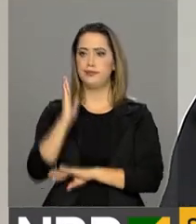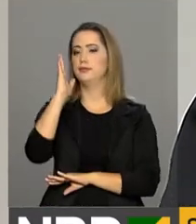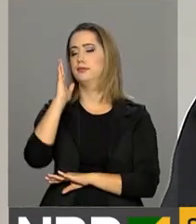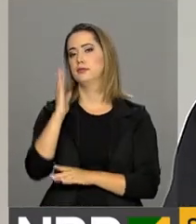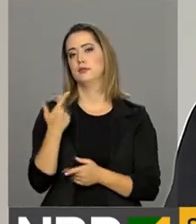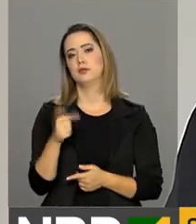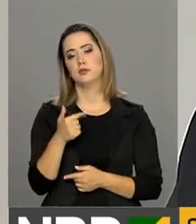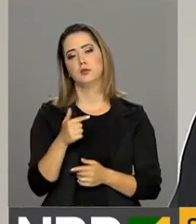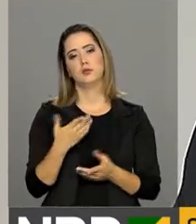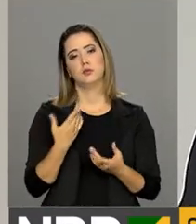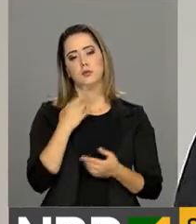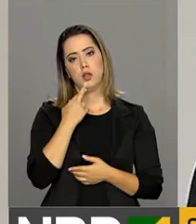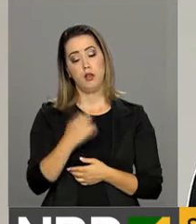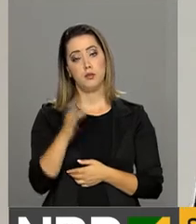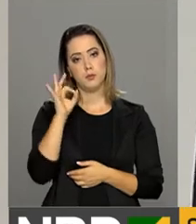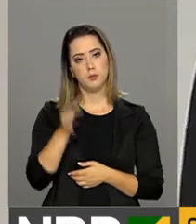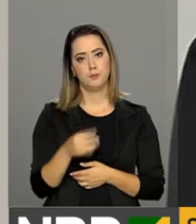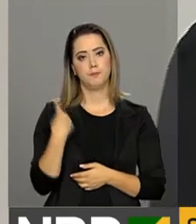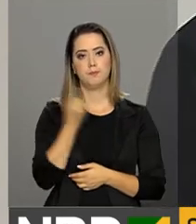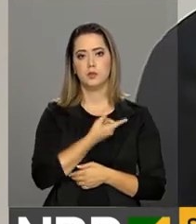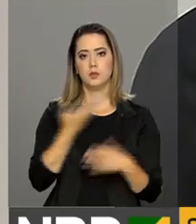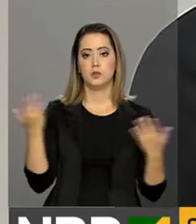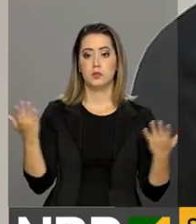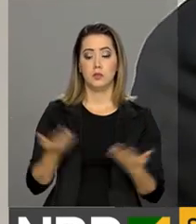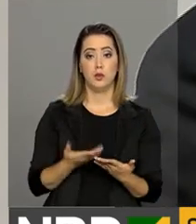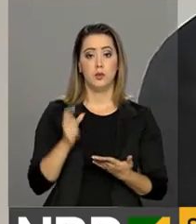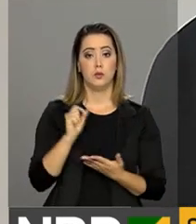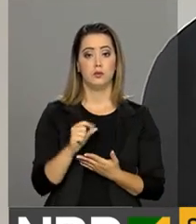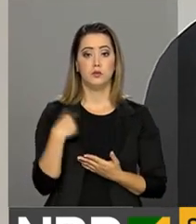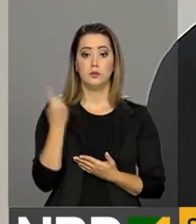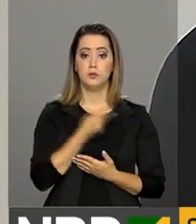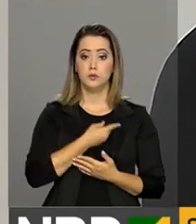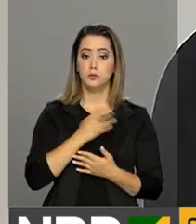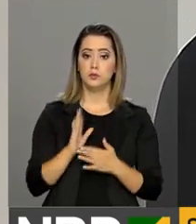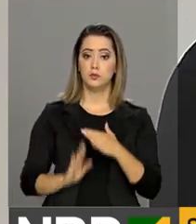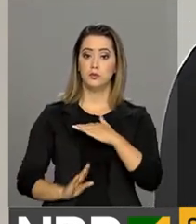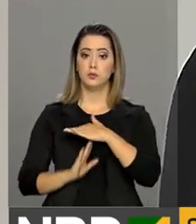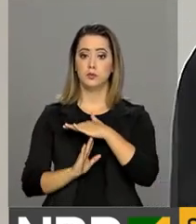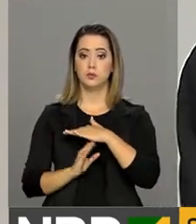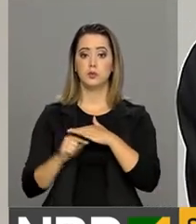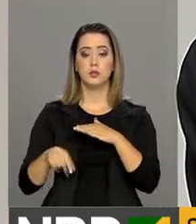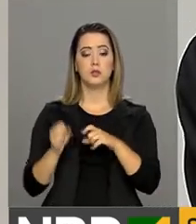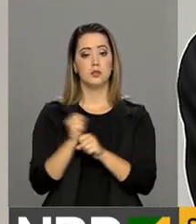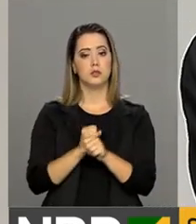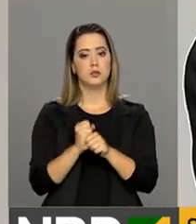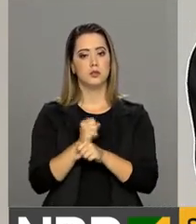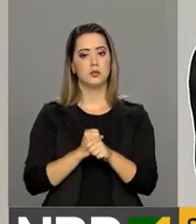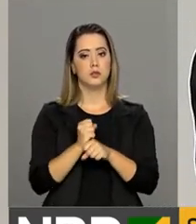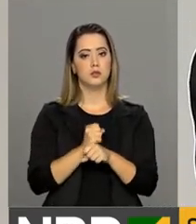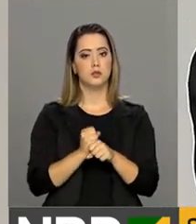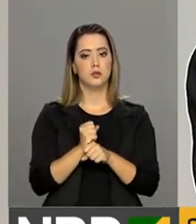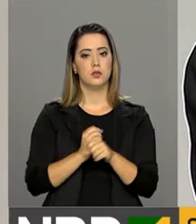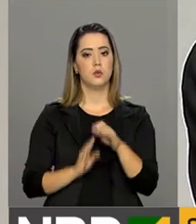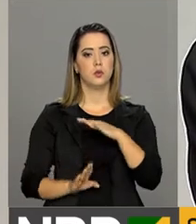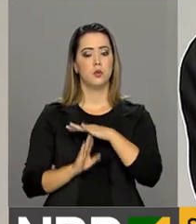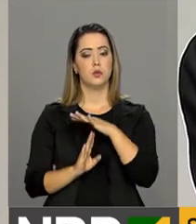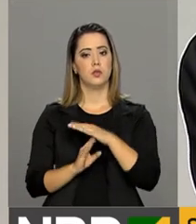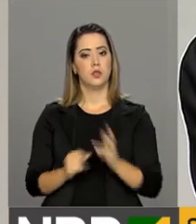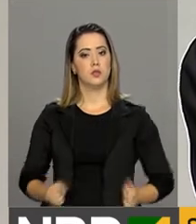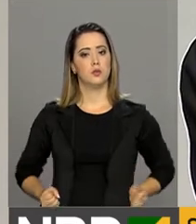solução e nós agora em deixa bem nós fixamos neste ano um teto de gastos